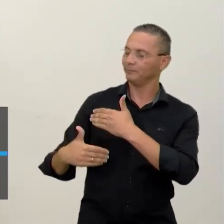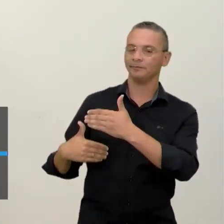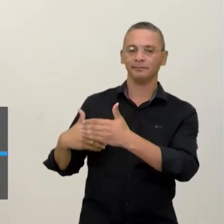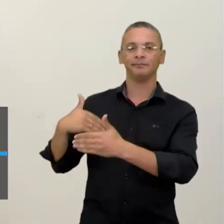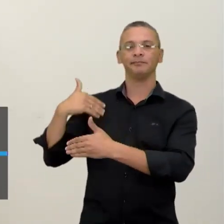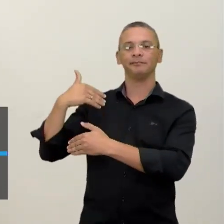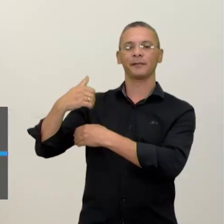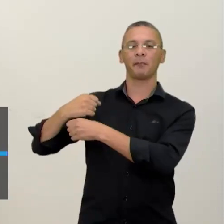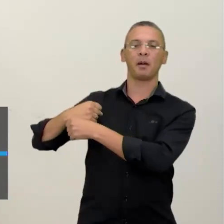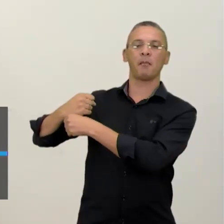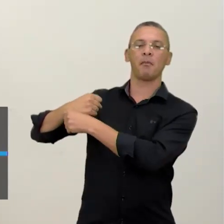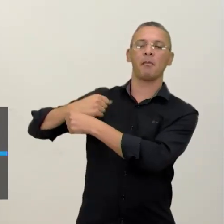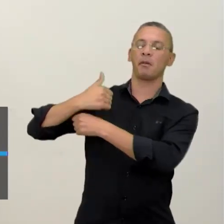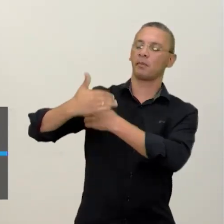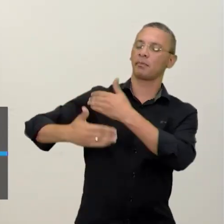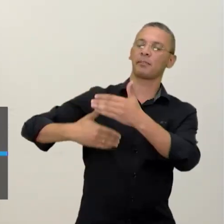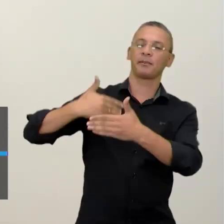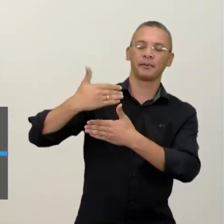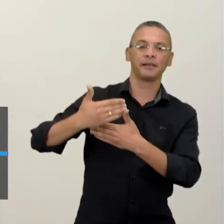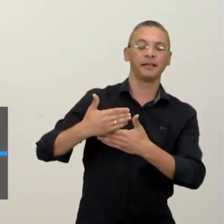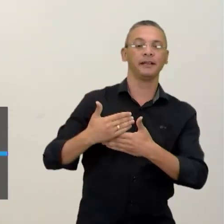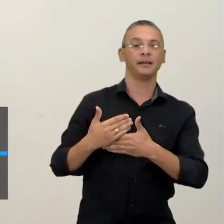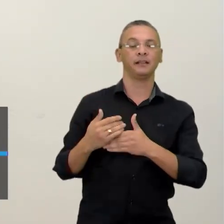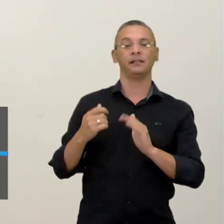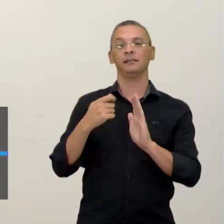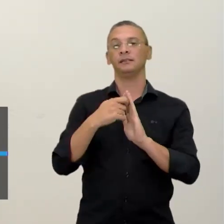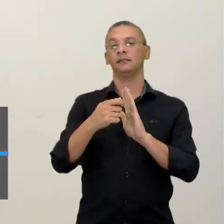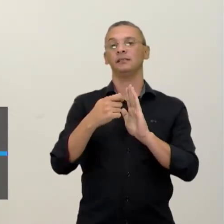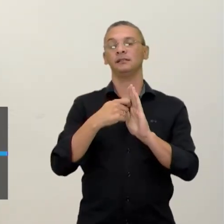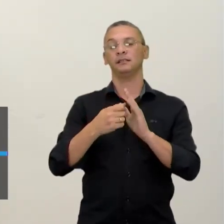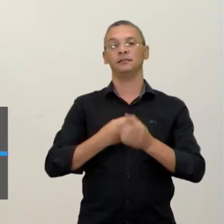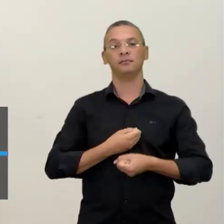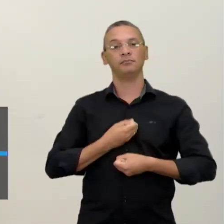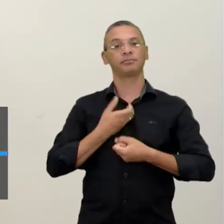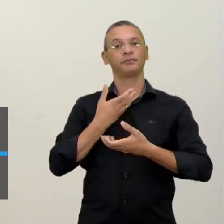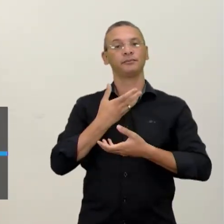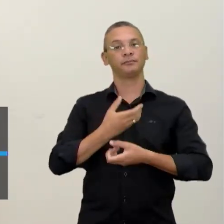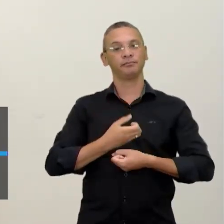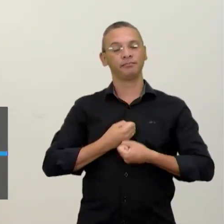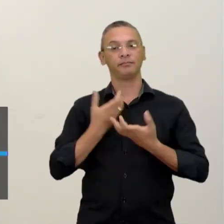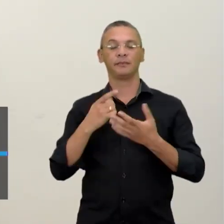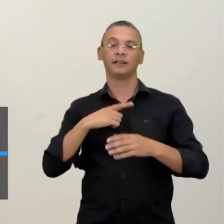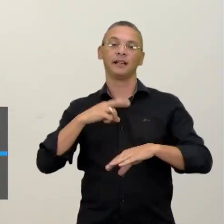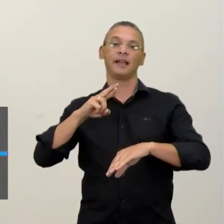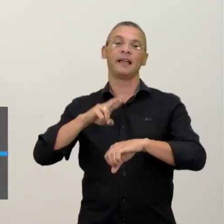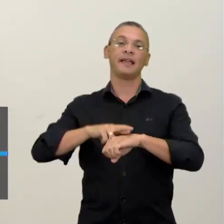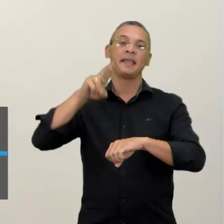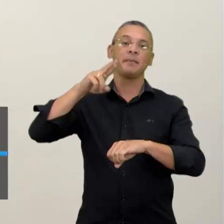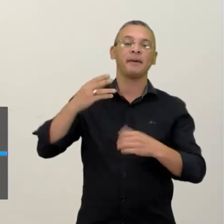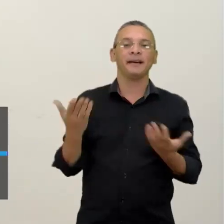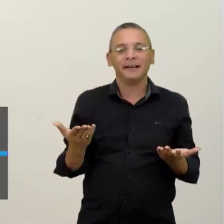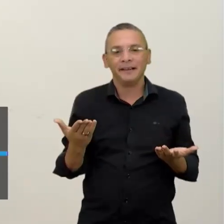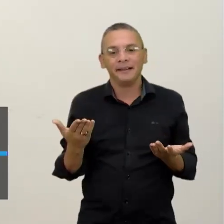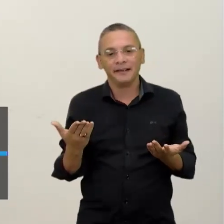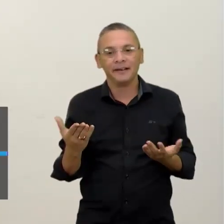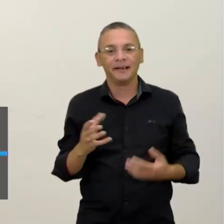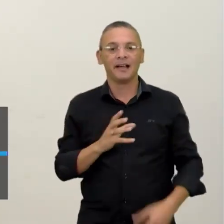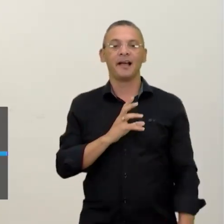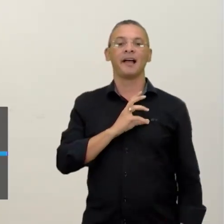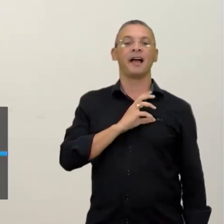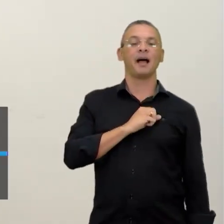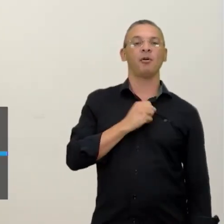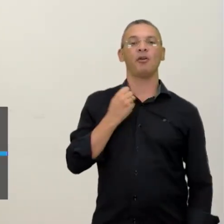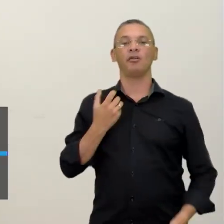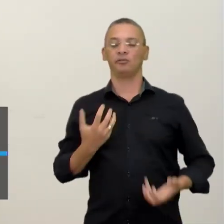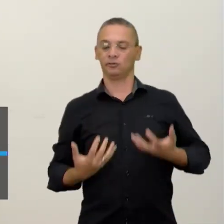as letras das poesias foram por esse caminho, né? E elas rimavam, olha só, o amor é fogo que arde